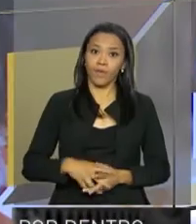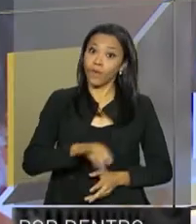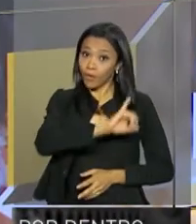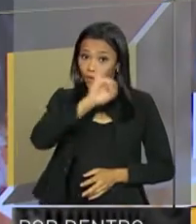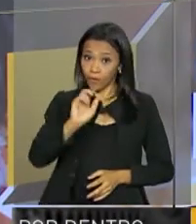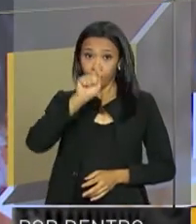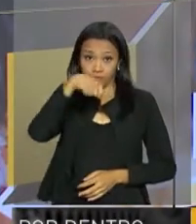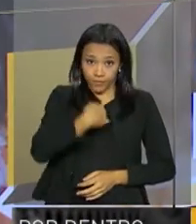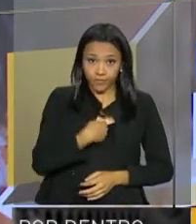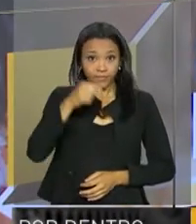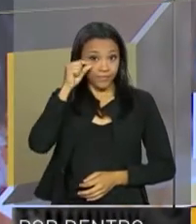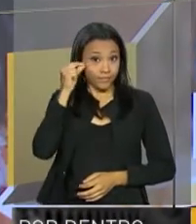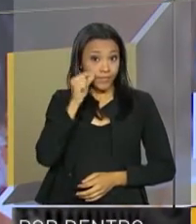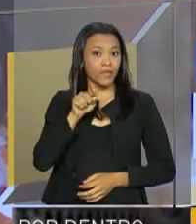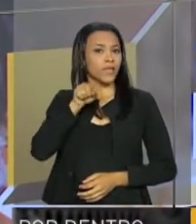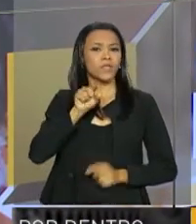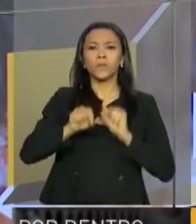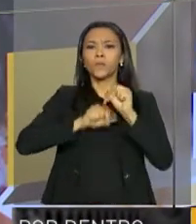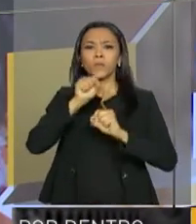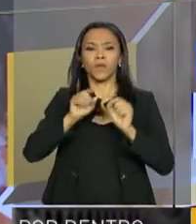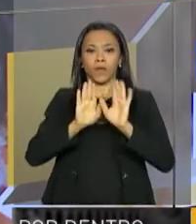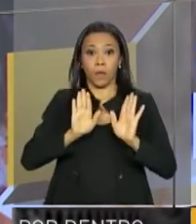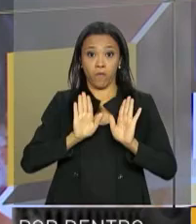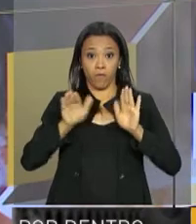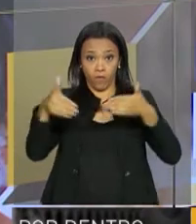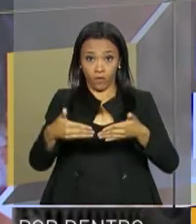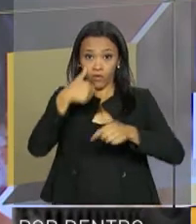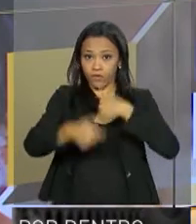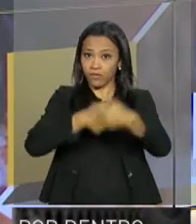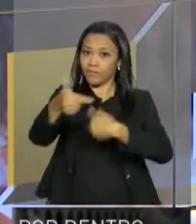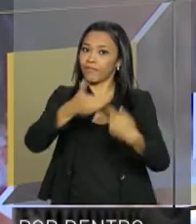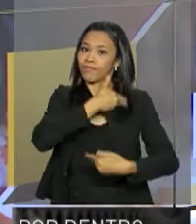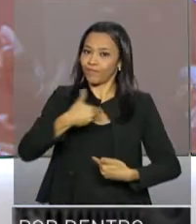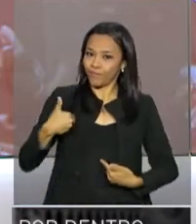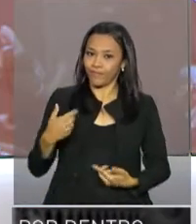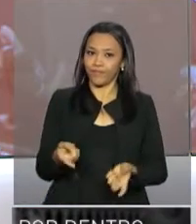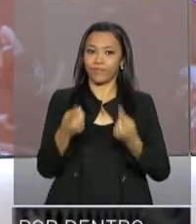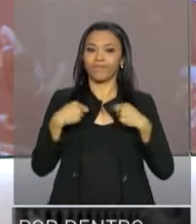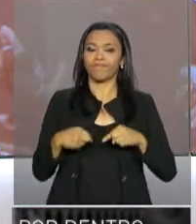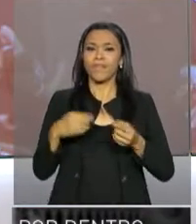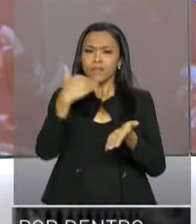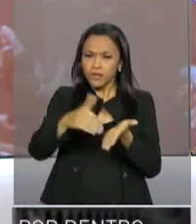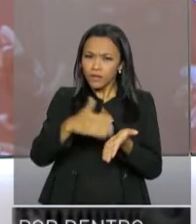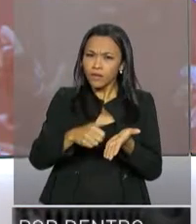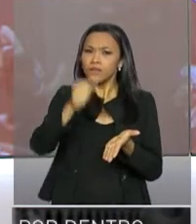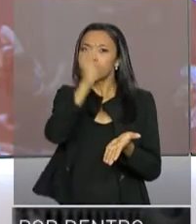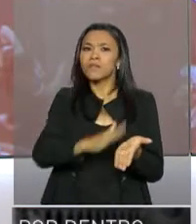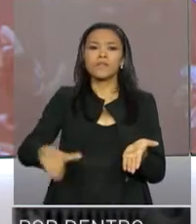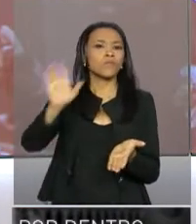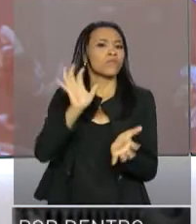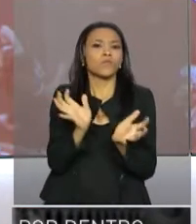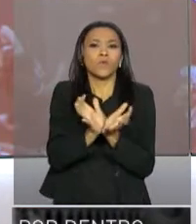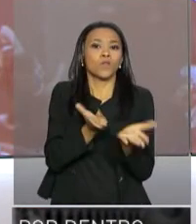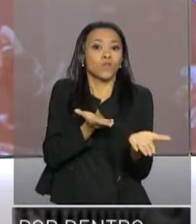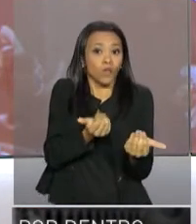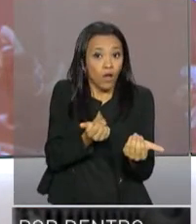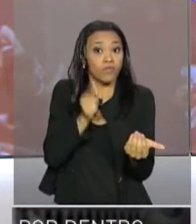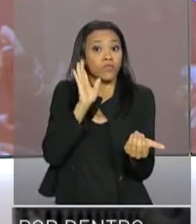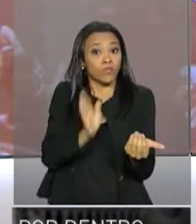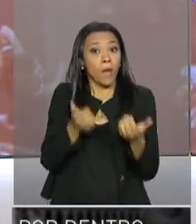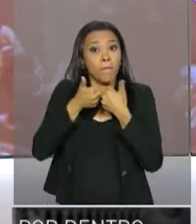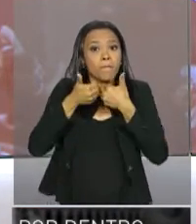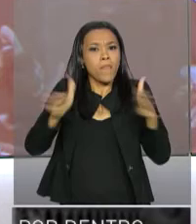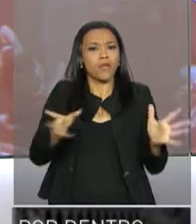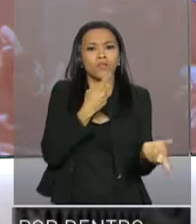Olá, eu sou Renata Corsini e este é o programa Por Dentro do Governo. A Secretaria Nacional de Juventude está aberta